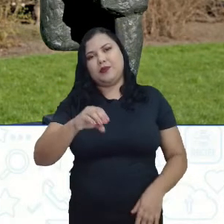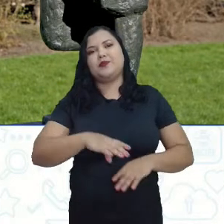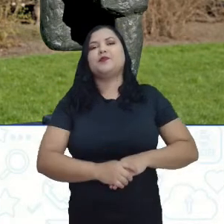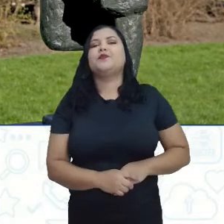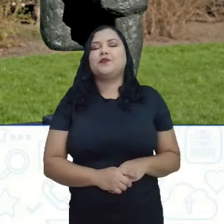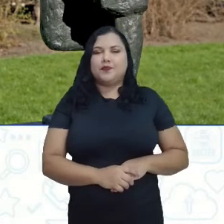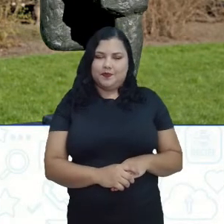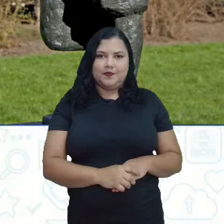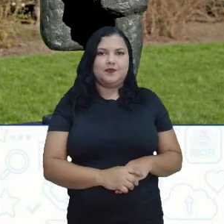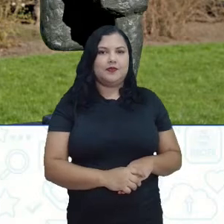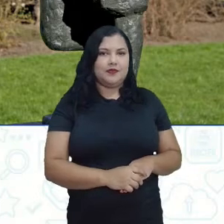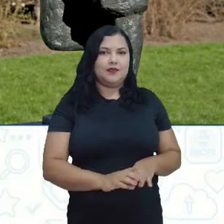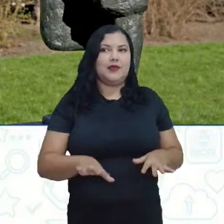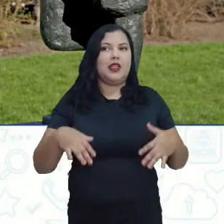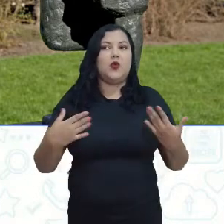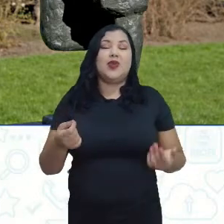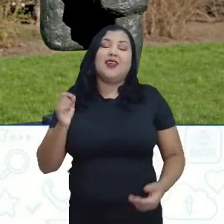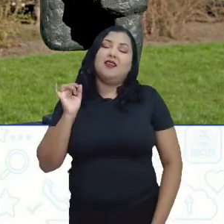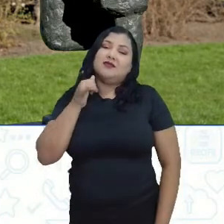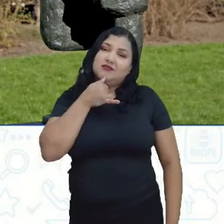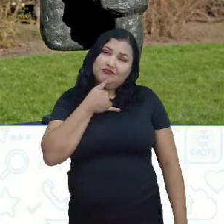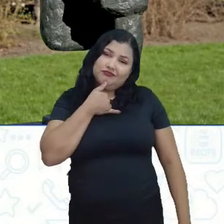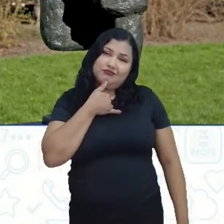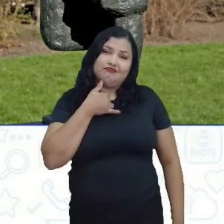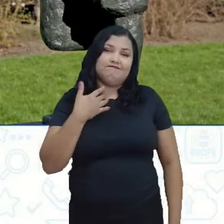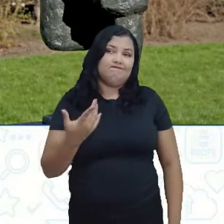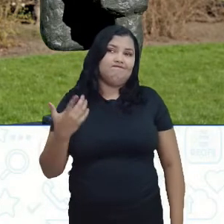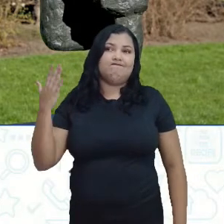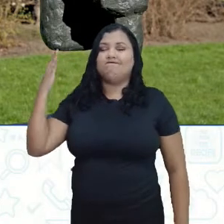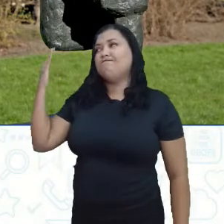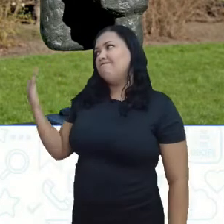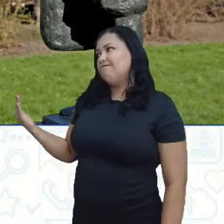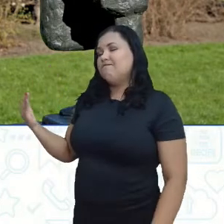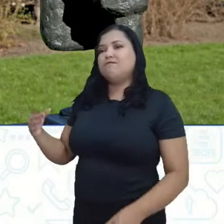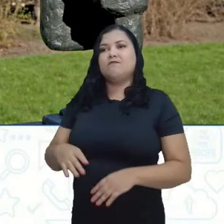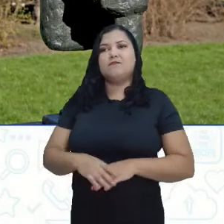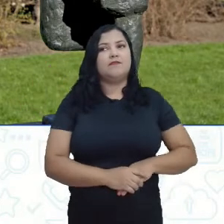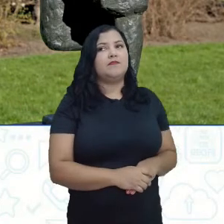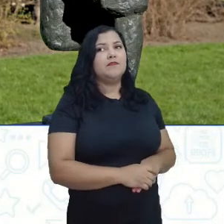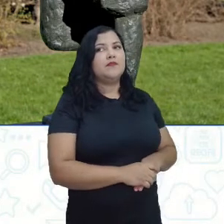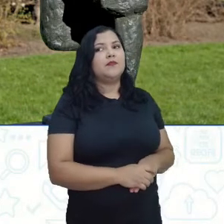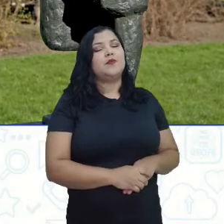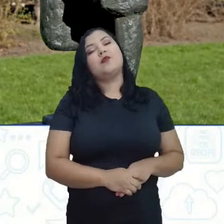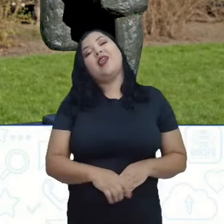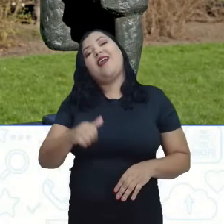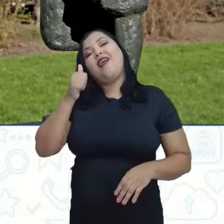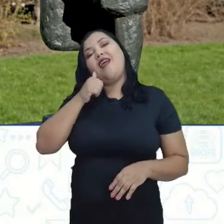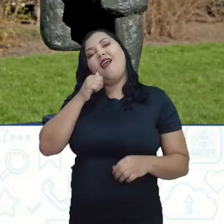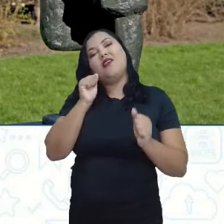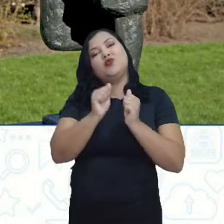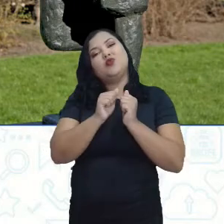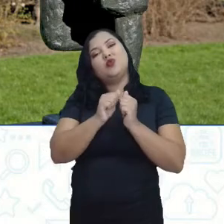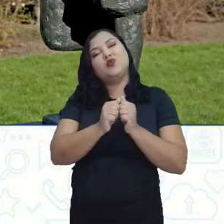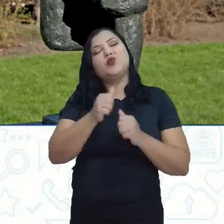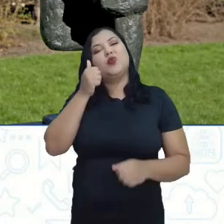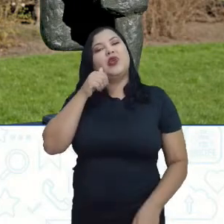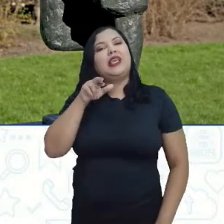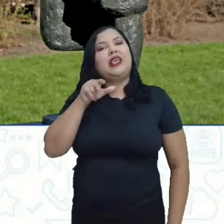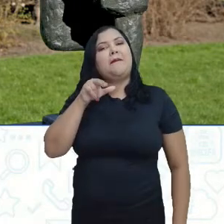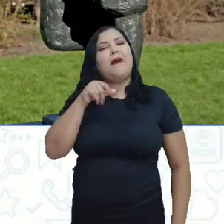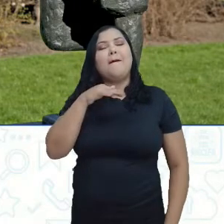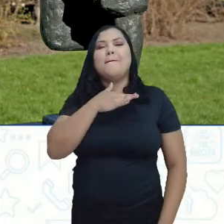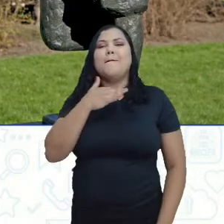O Diário de Anne Frank. E o que é muito triste sobre ela, né, sobre a história, é que ela e a irmã morreram poucos dias